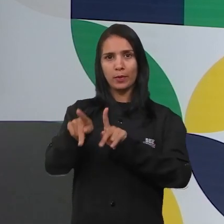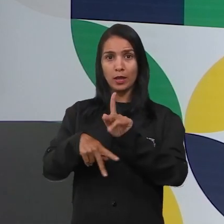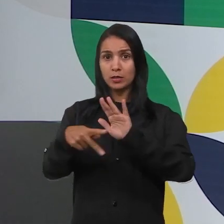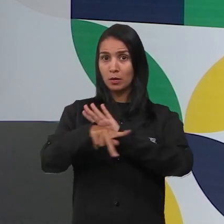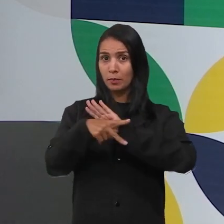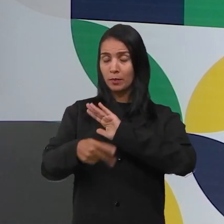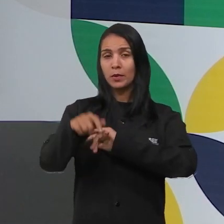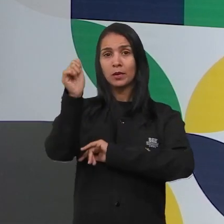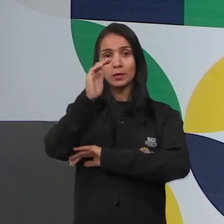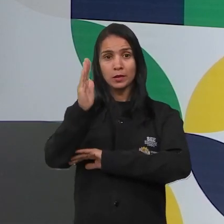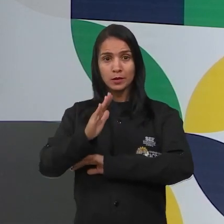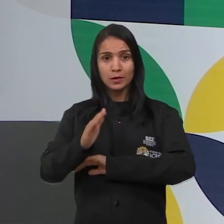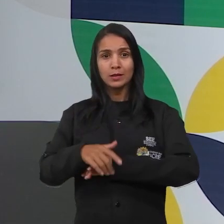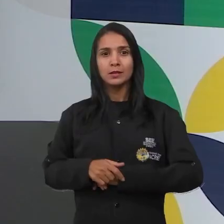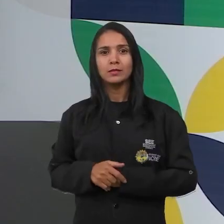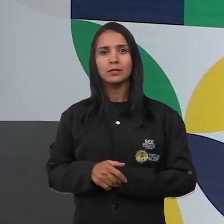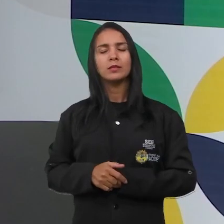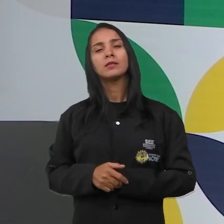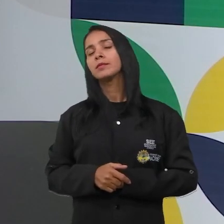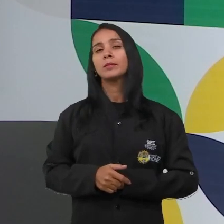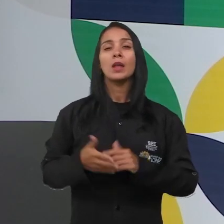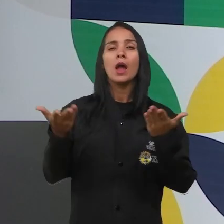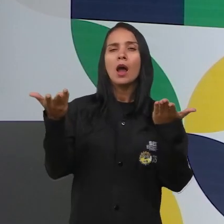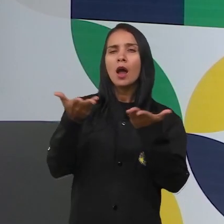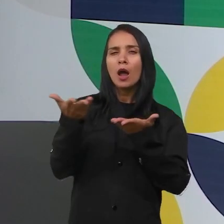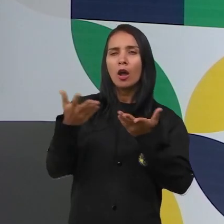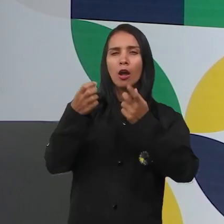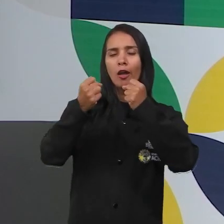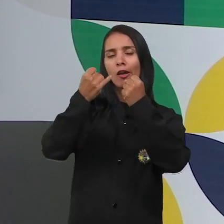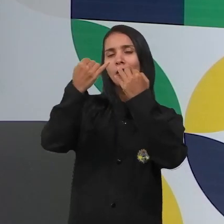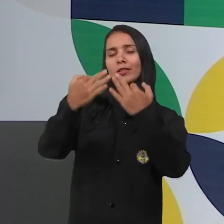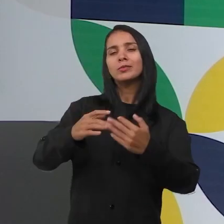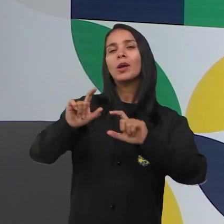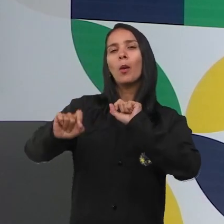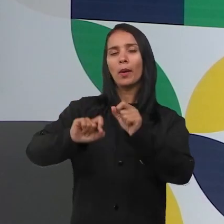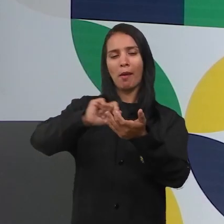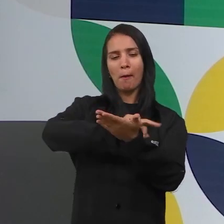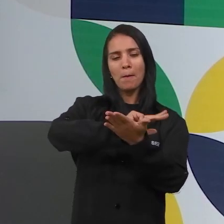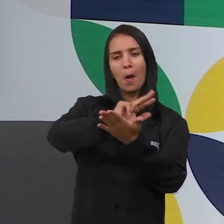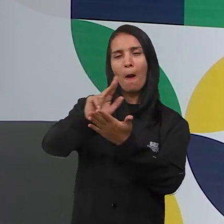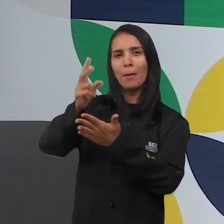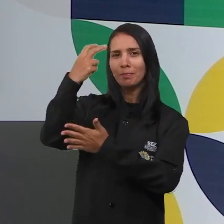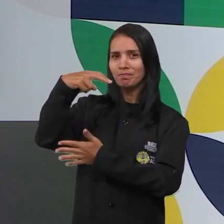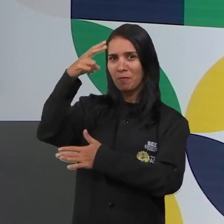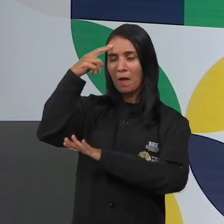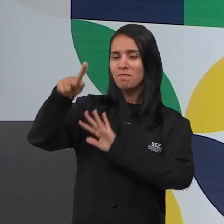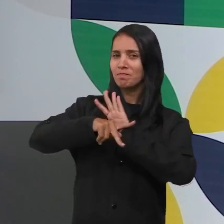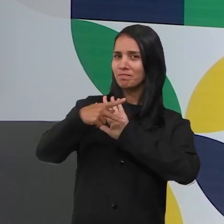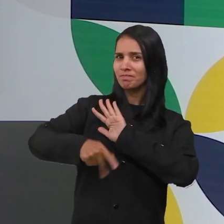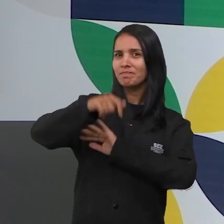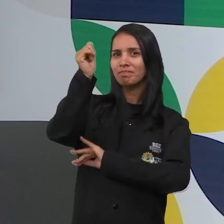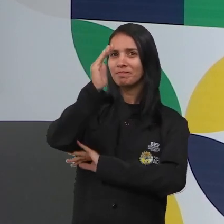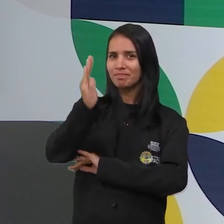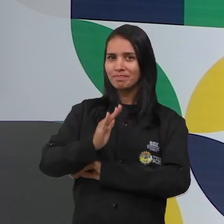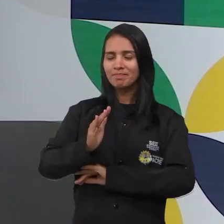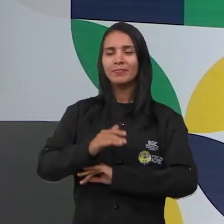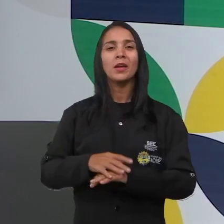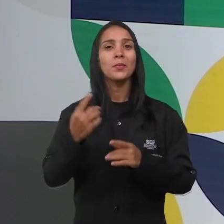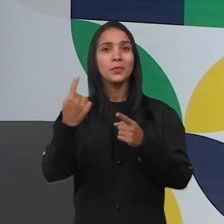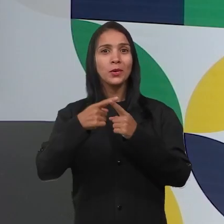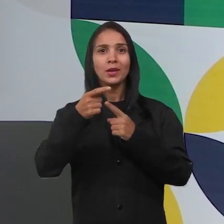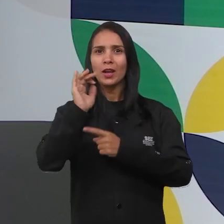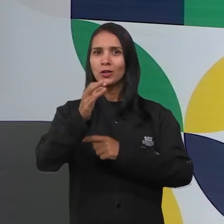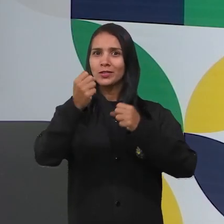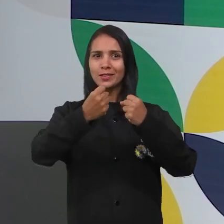Certo? Agora nós vamos falar um pouco sobre o multiculturalismo no Brasil. Como eu falei, vários